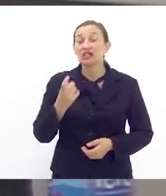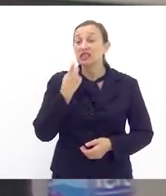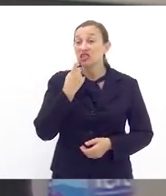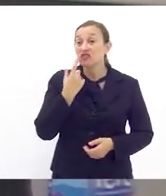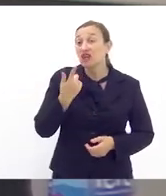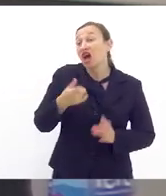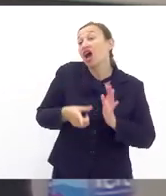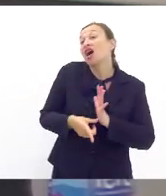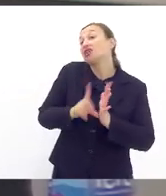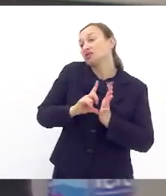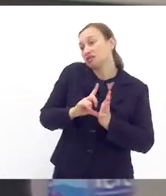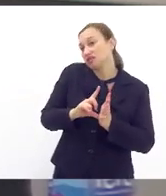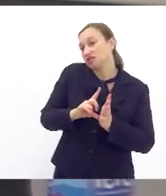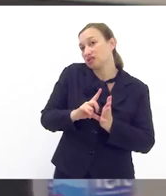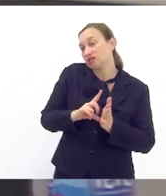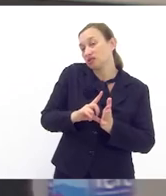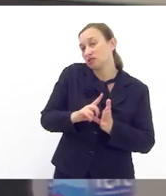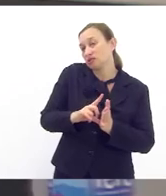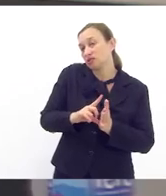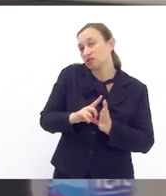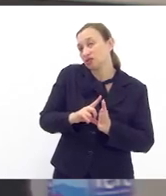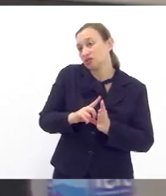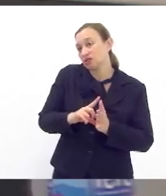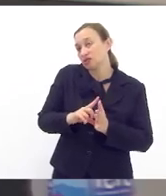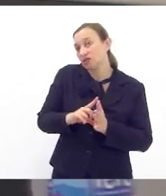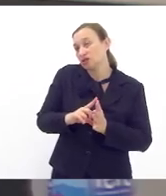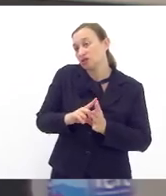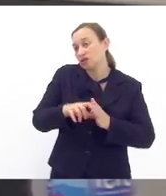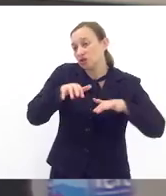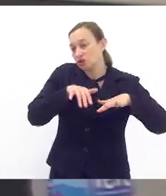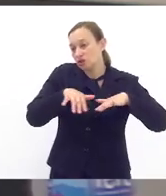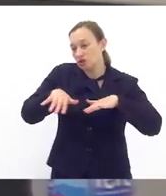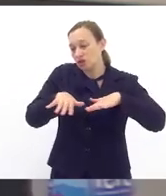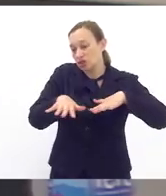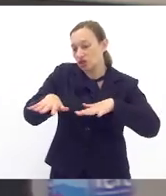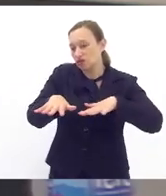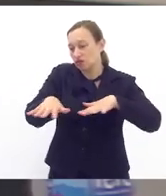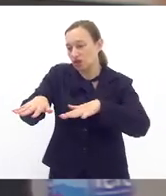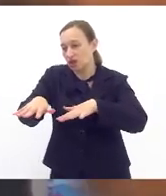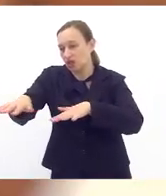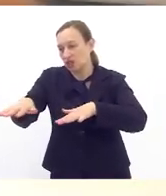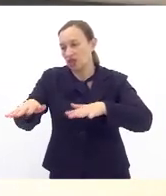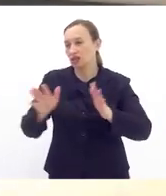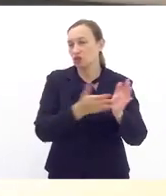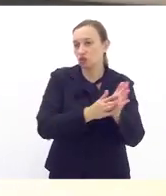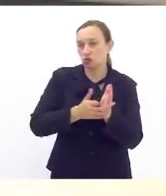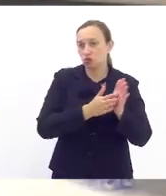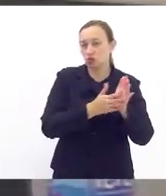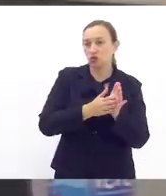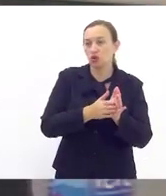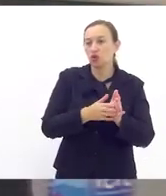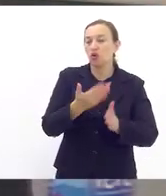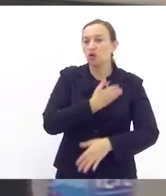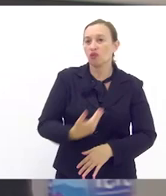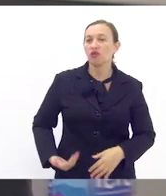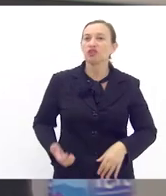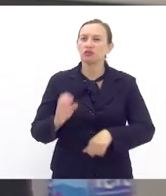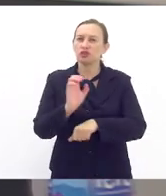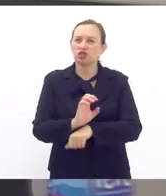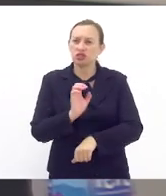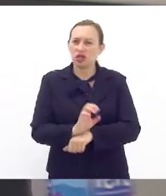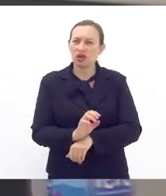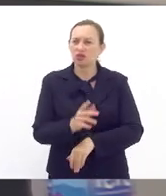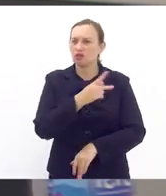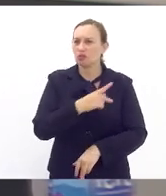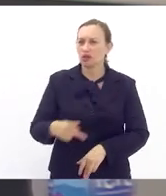da do desfile das campeãs o governador sentou aqui no governo do estado com o presidente Daniel